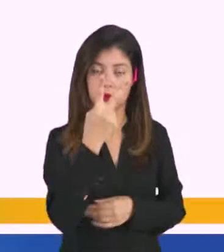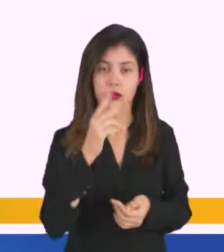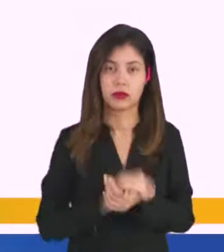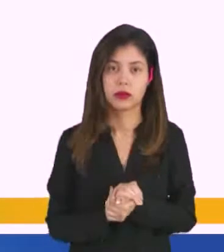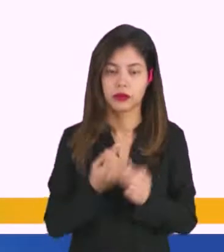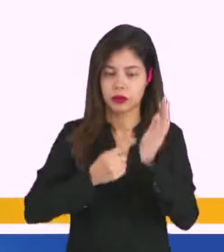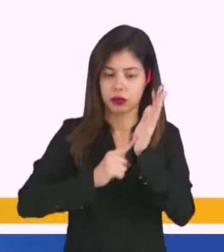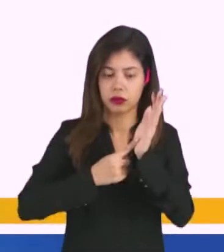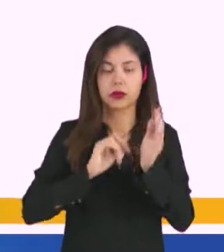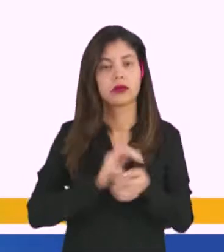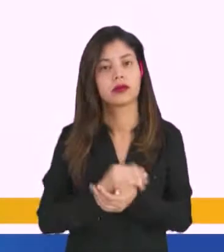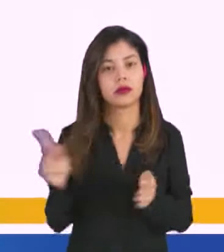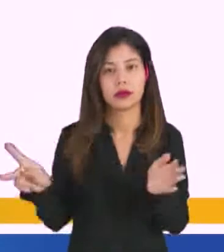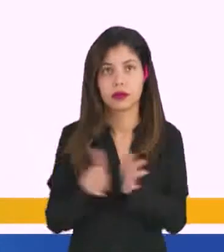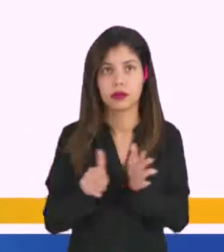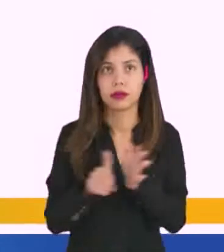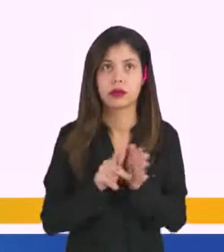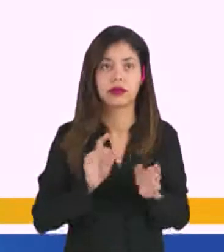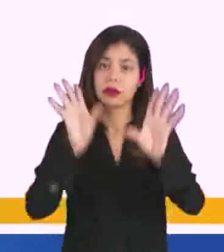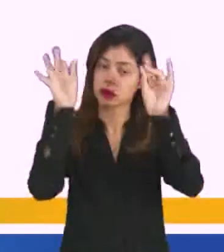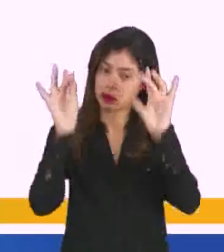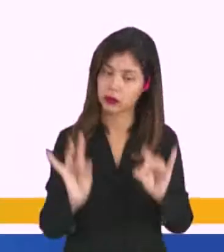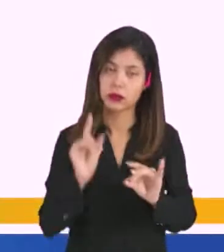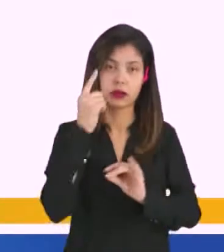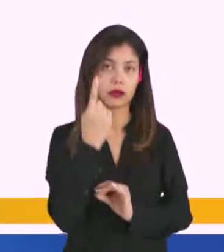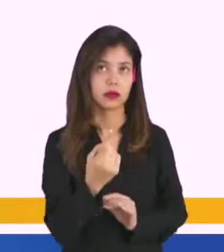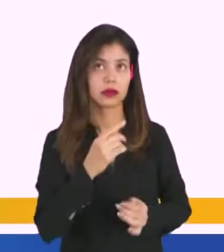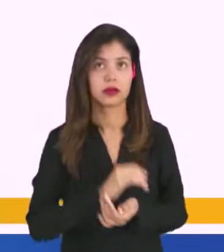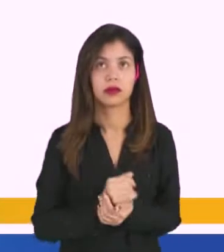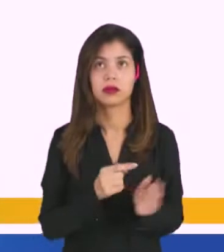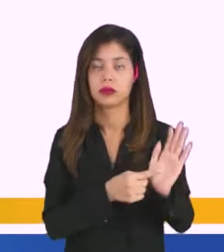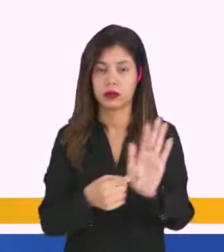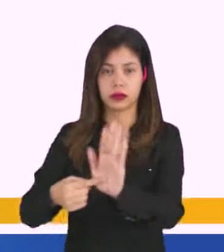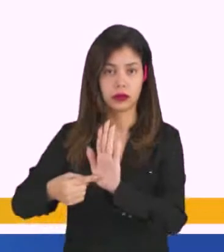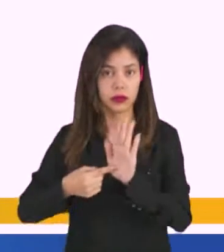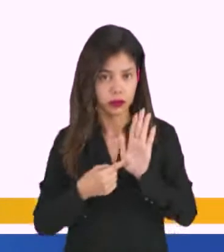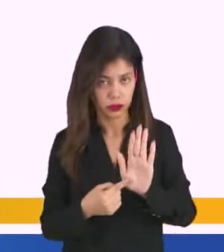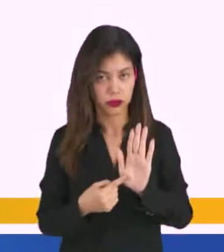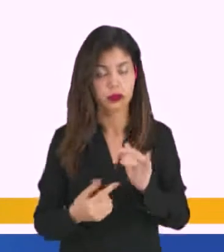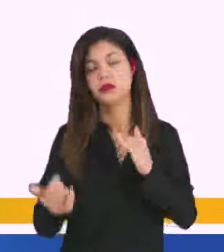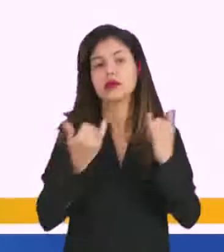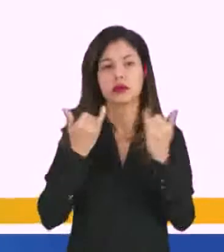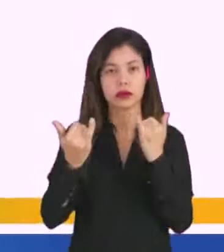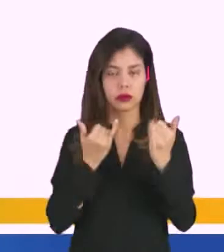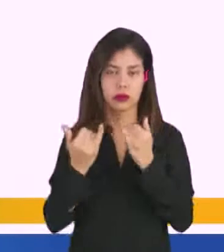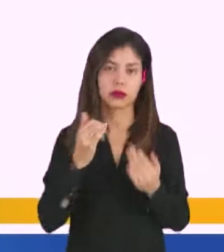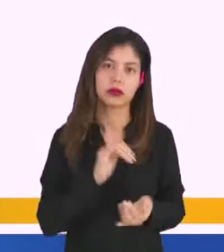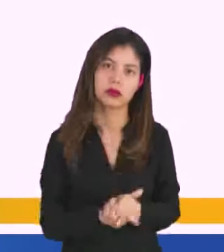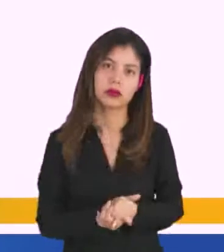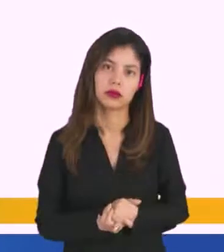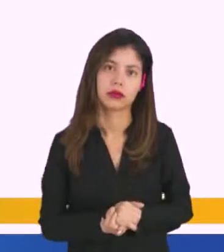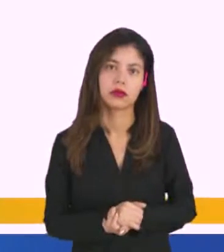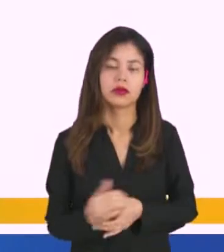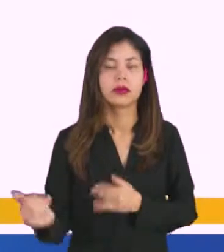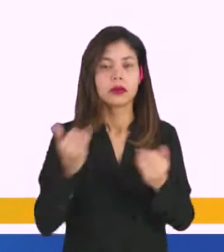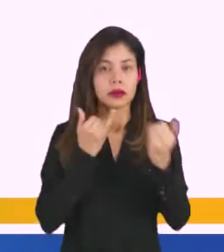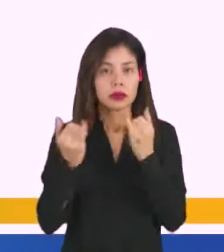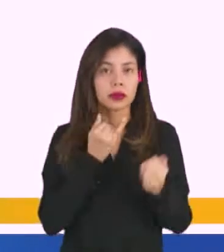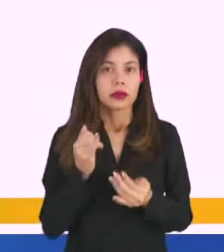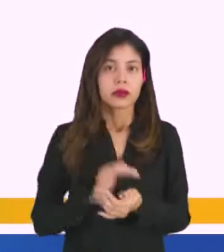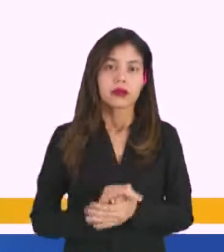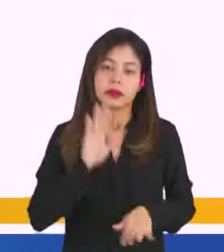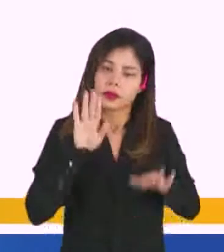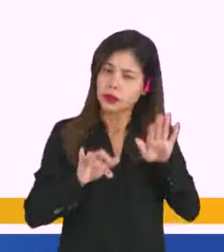eixos perpendiculares, né? E cada um deles representa uma informação. Essas informações são chamadas